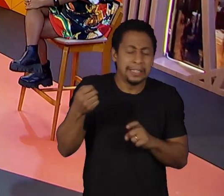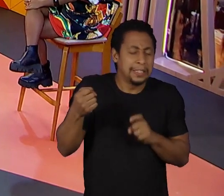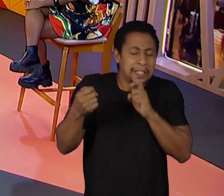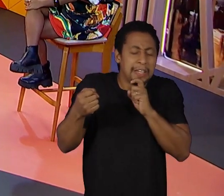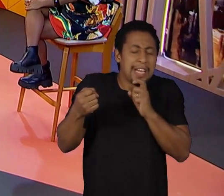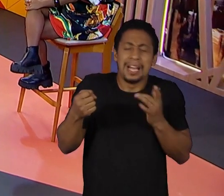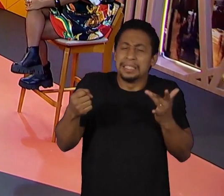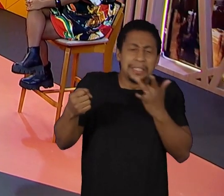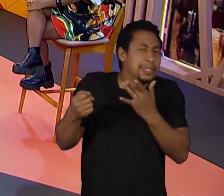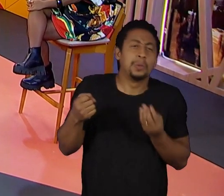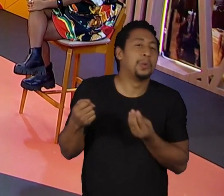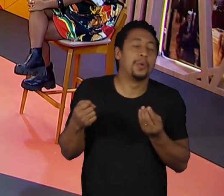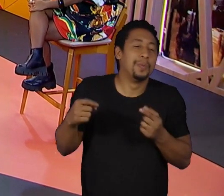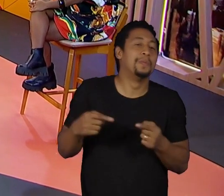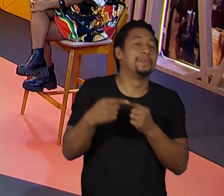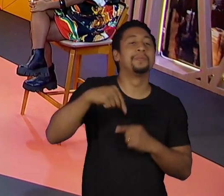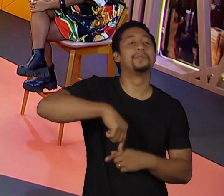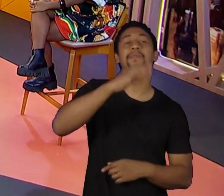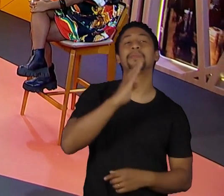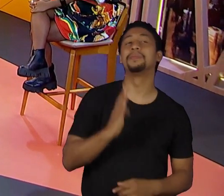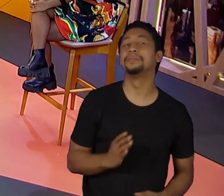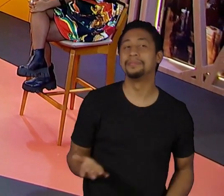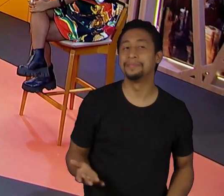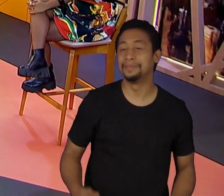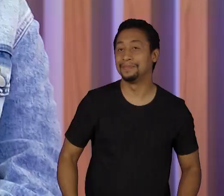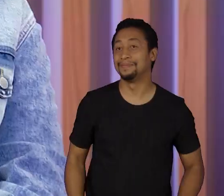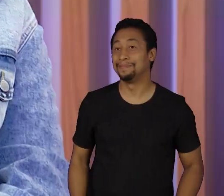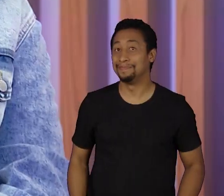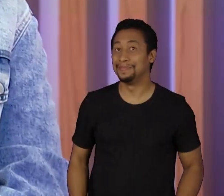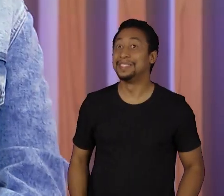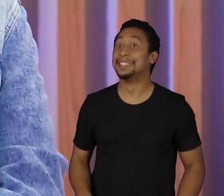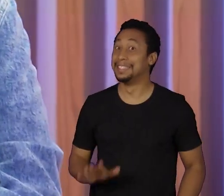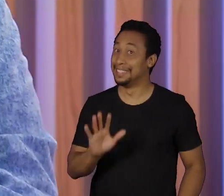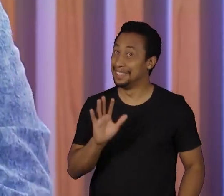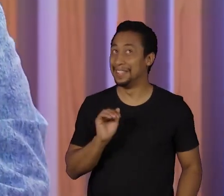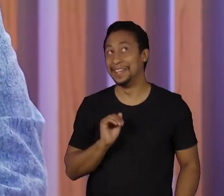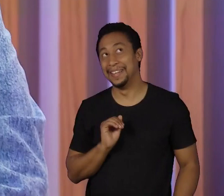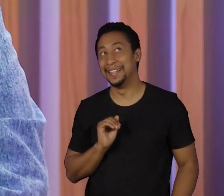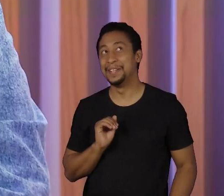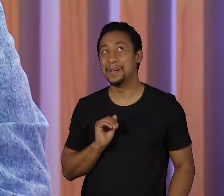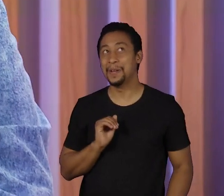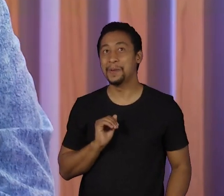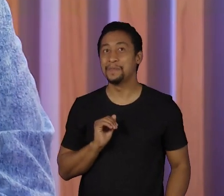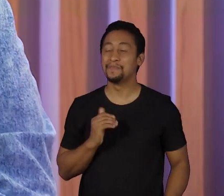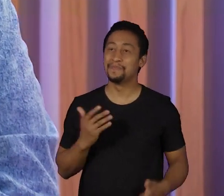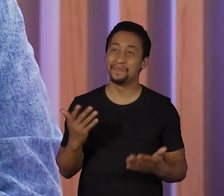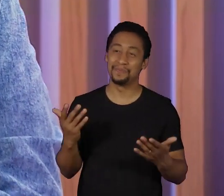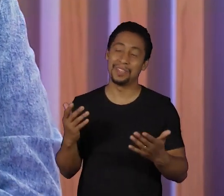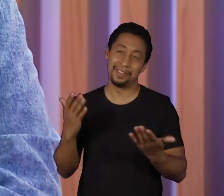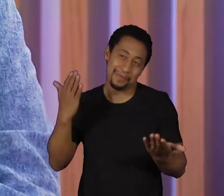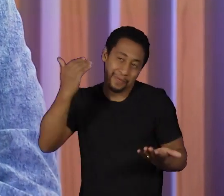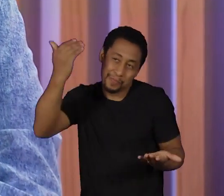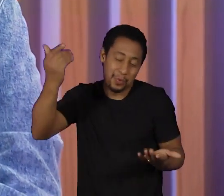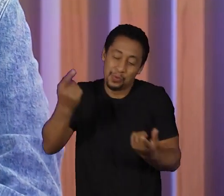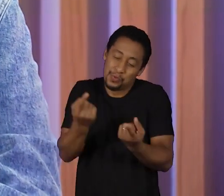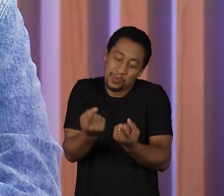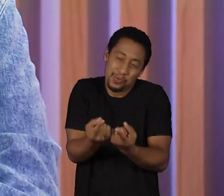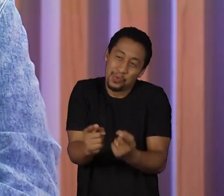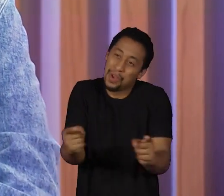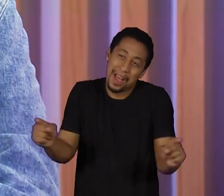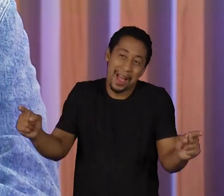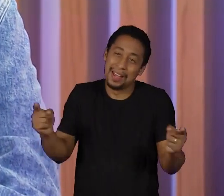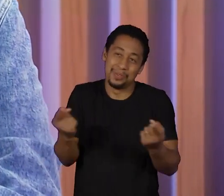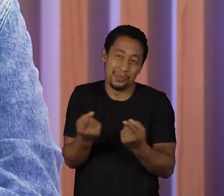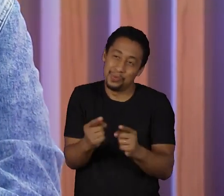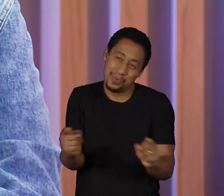brasileiro? Oh, e aí, essa pergunta e é aí, uma pergunta Leandro, difícil. Qual que é? Ah, o famoso churrascão, né? O churrasco,